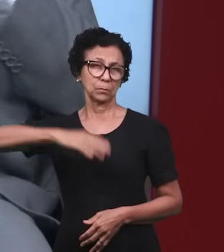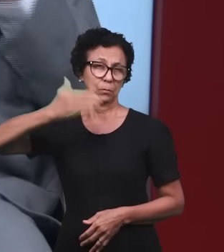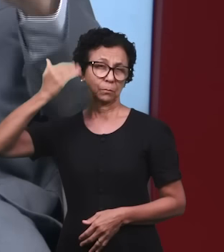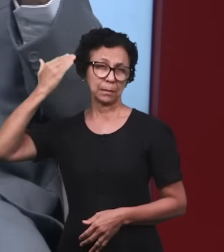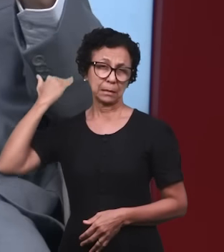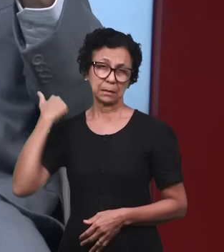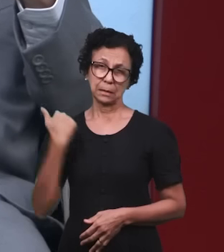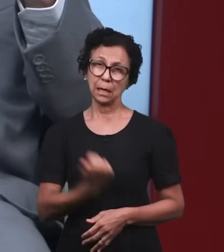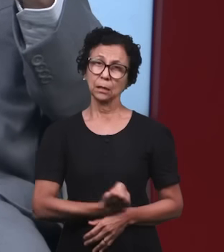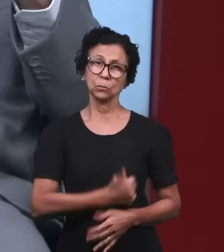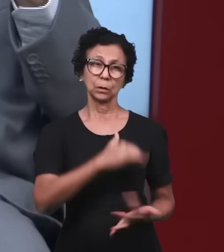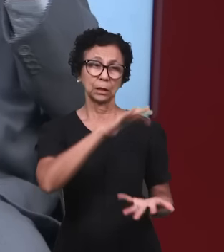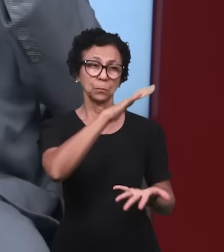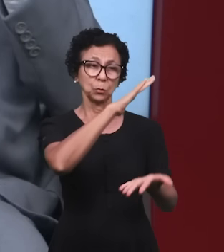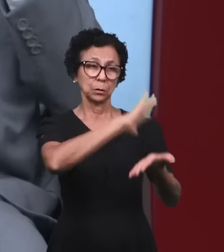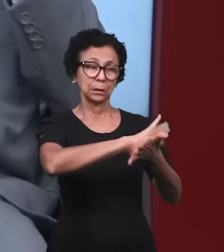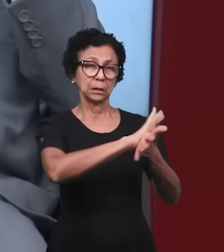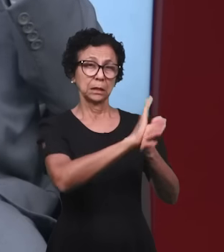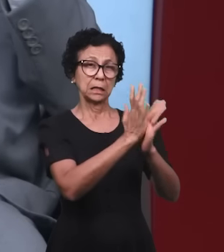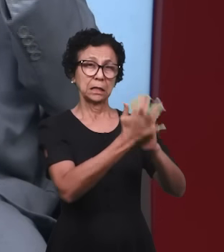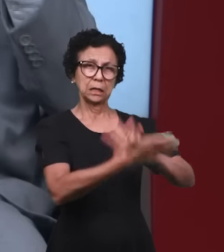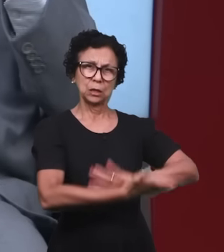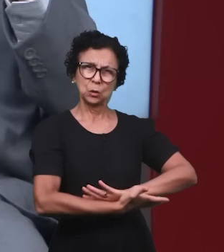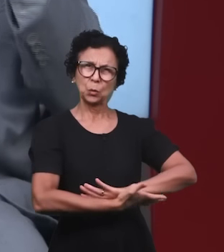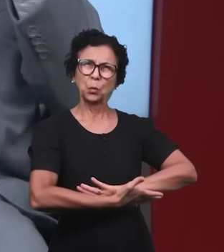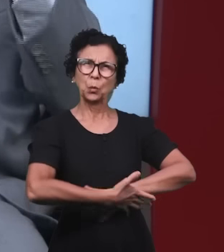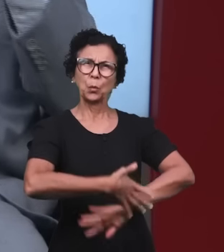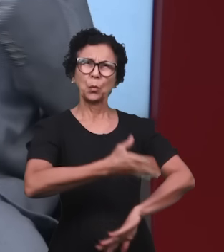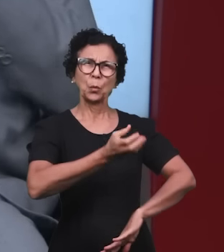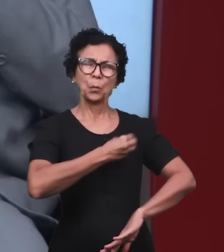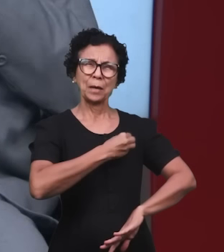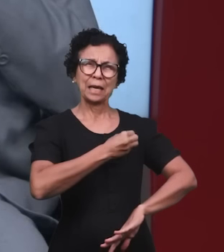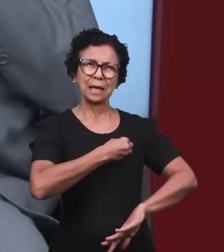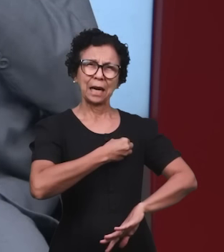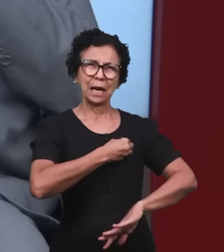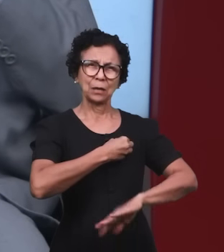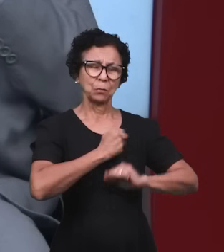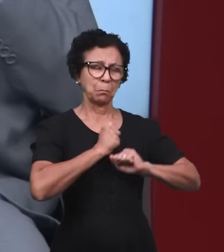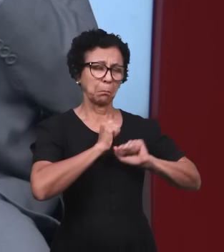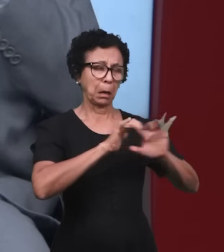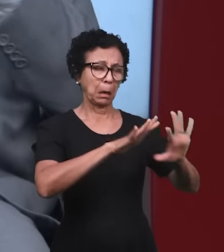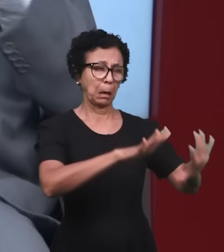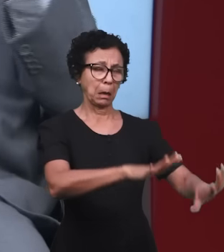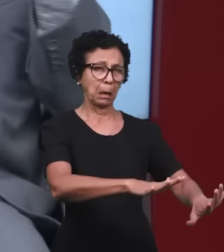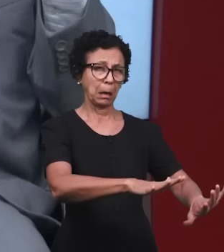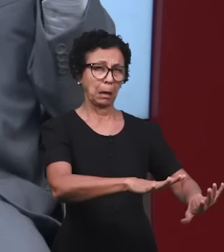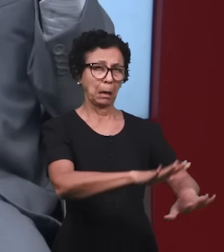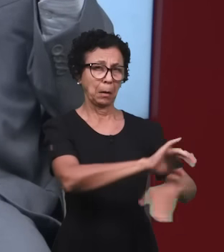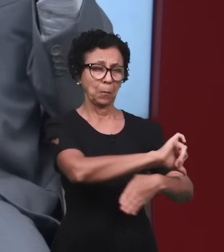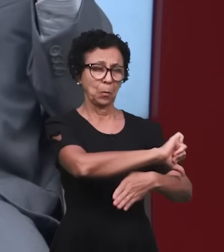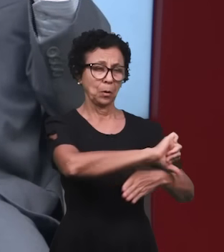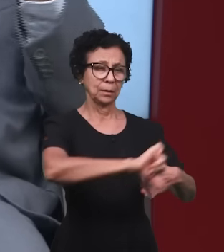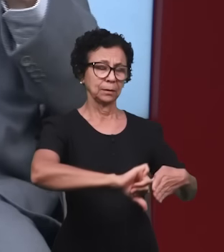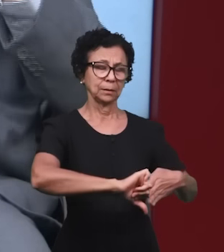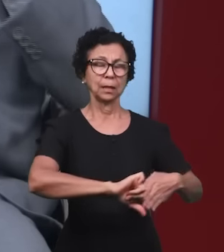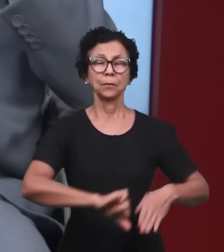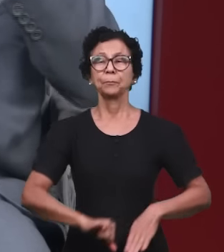foi totalmente destruído por causa da corrupção de todo o gênero humano. Noé e sua